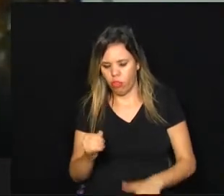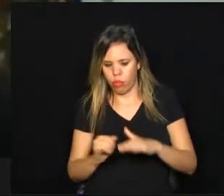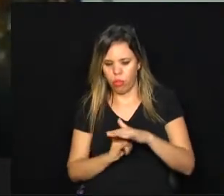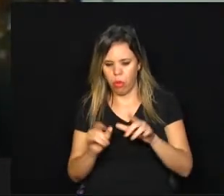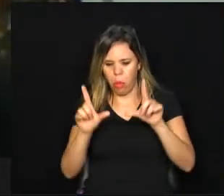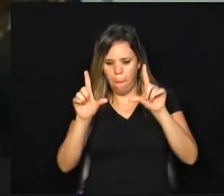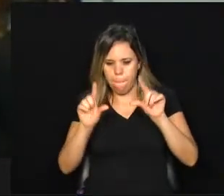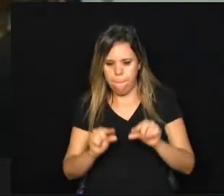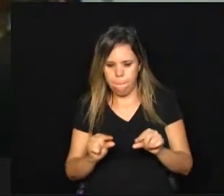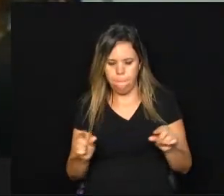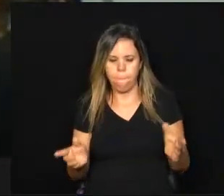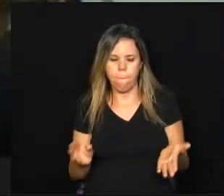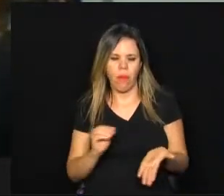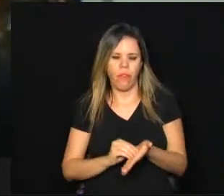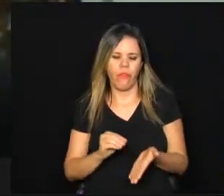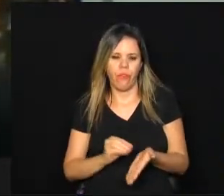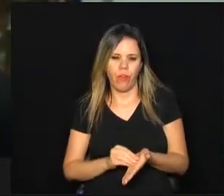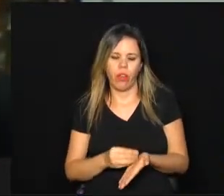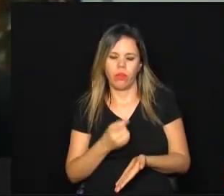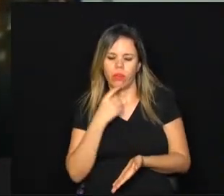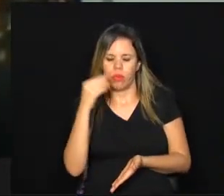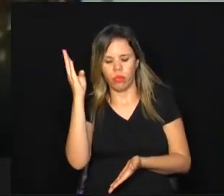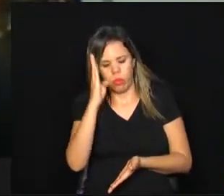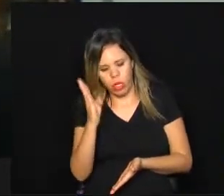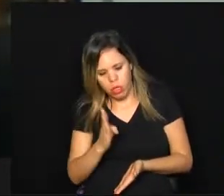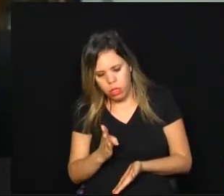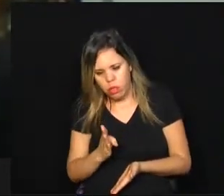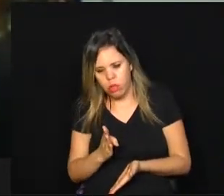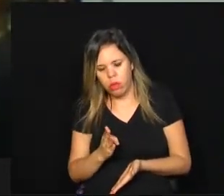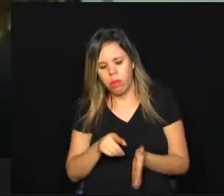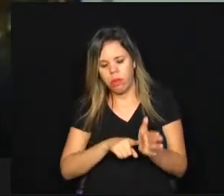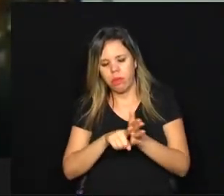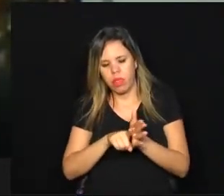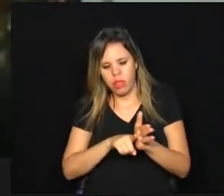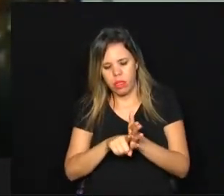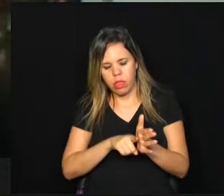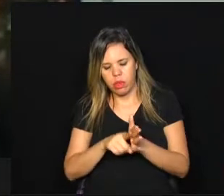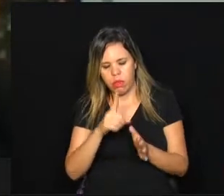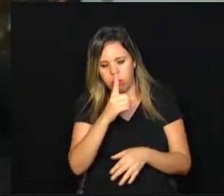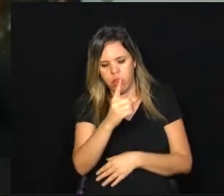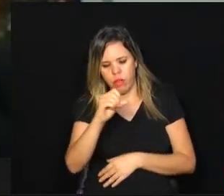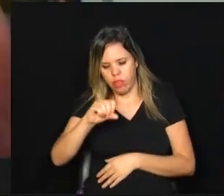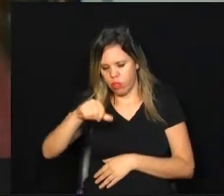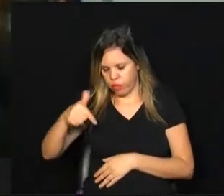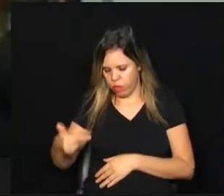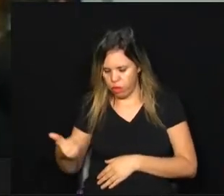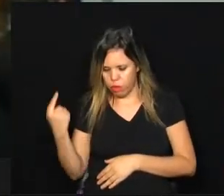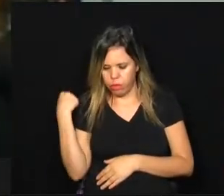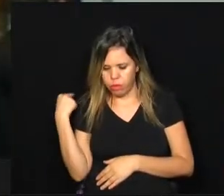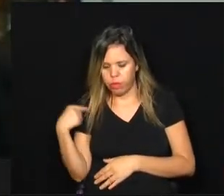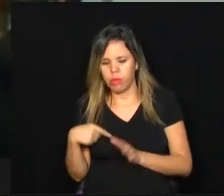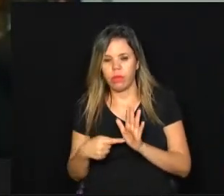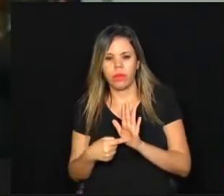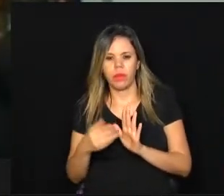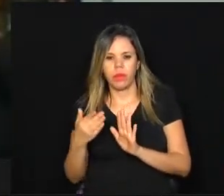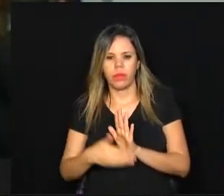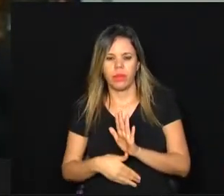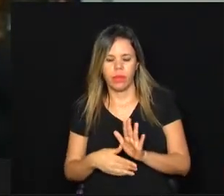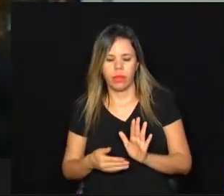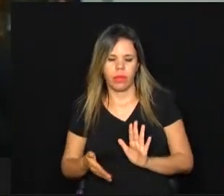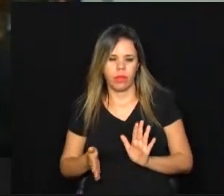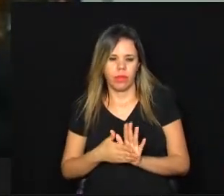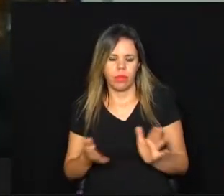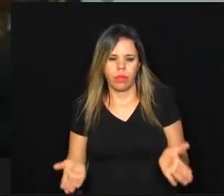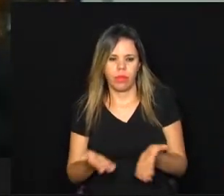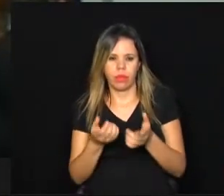Brasil. Pesquisas que nós fizemos lá juntos com Campinas em 1992 demonstraram que a oferta